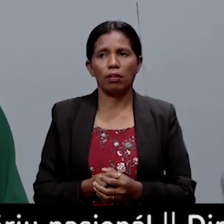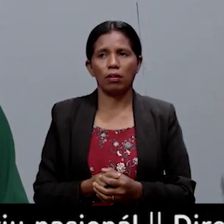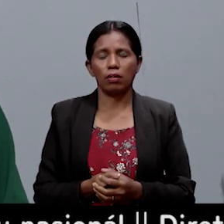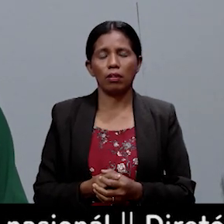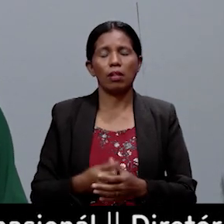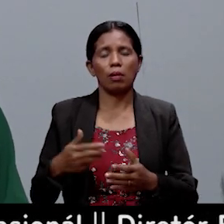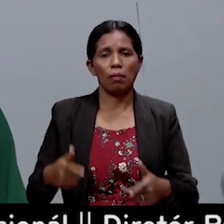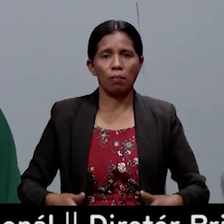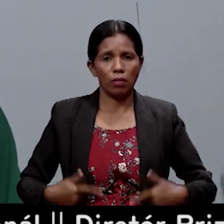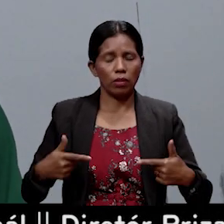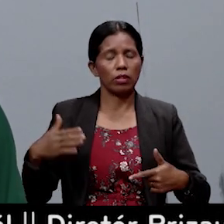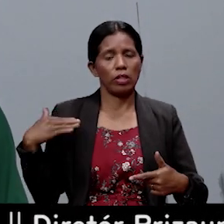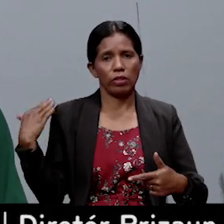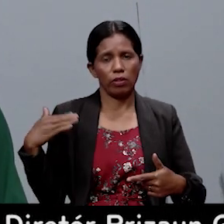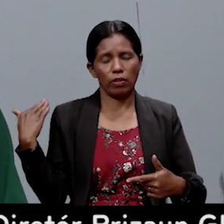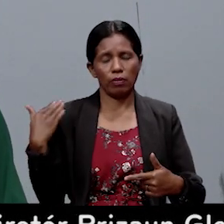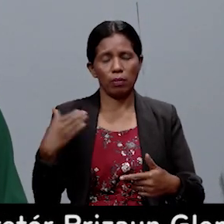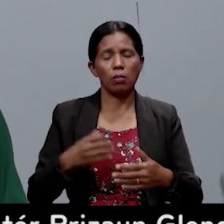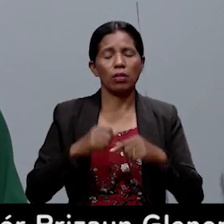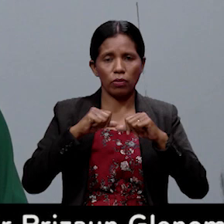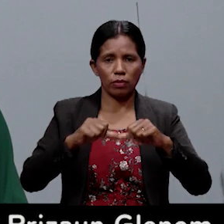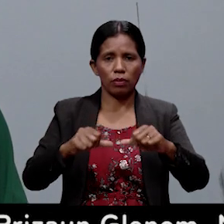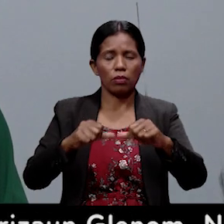jovem, vida avança, ba maduro.